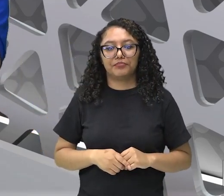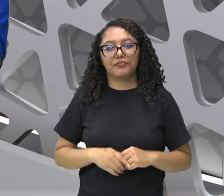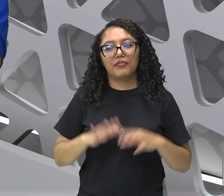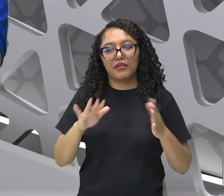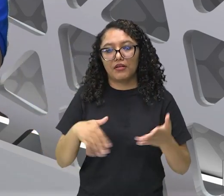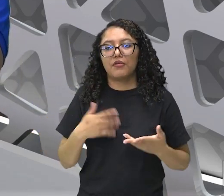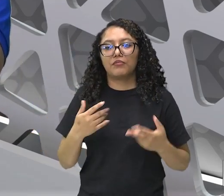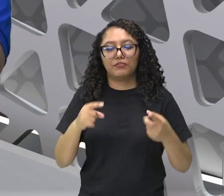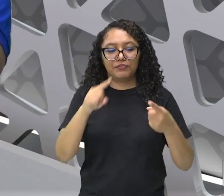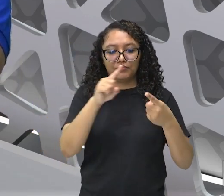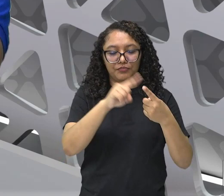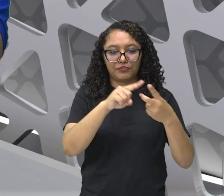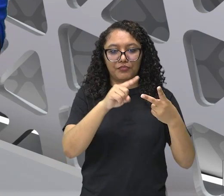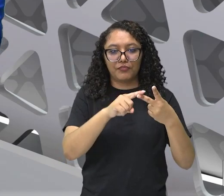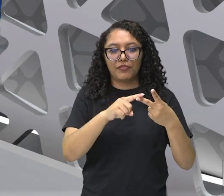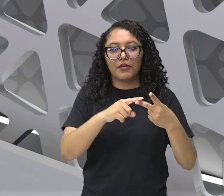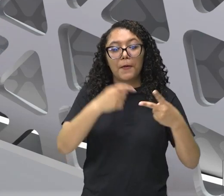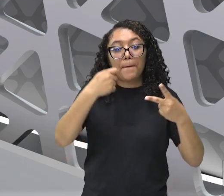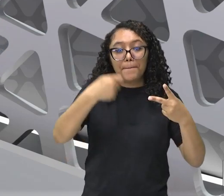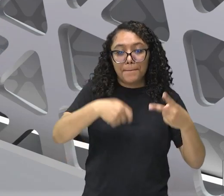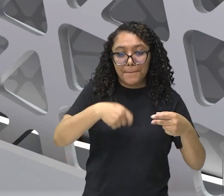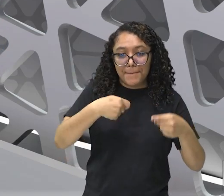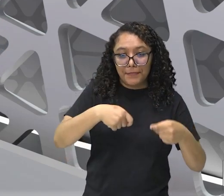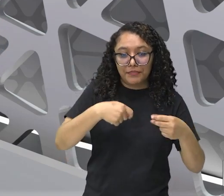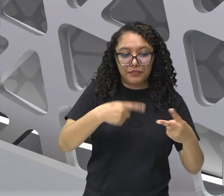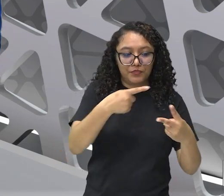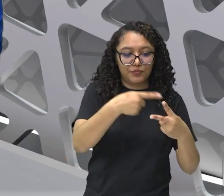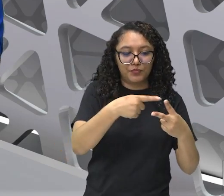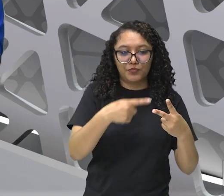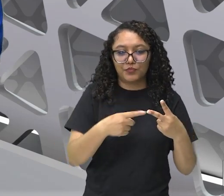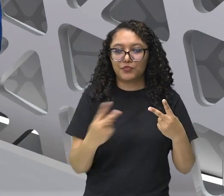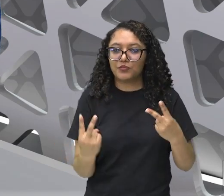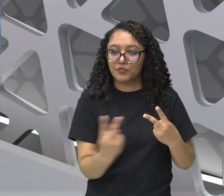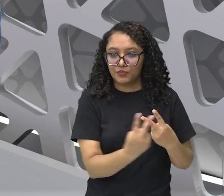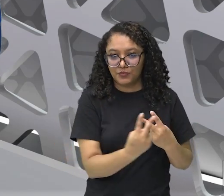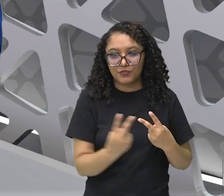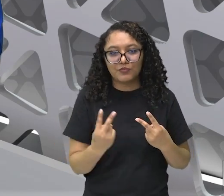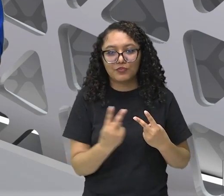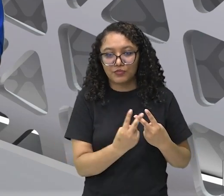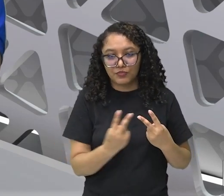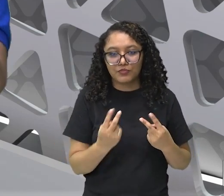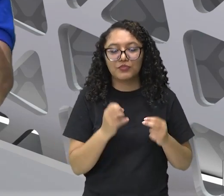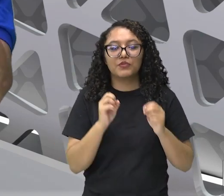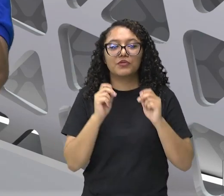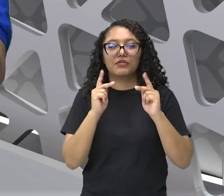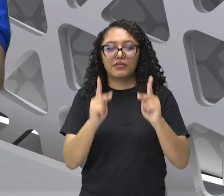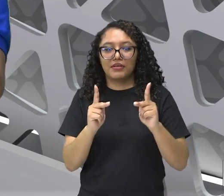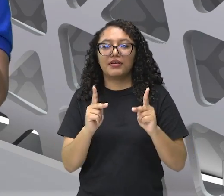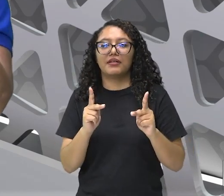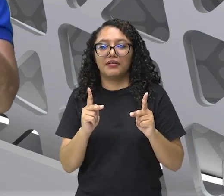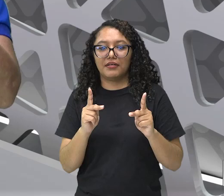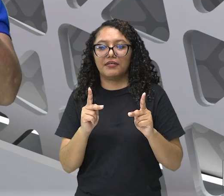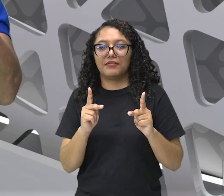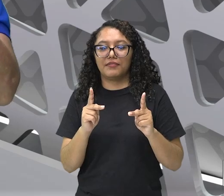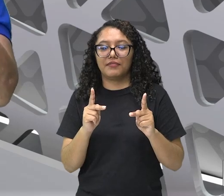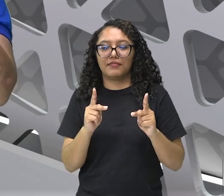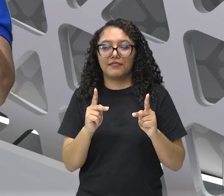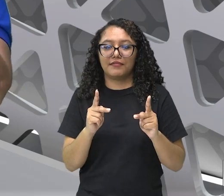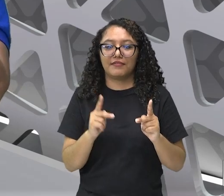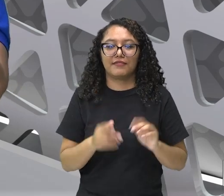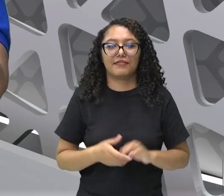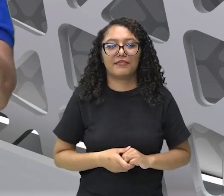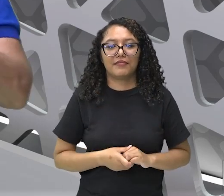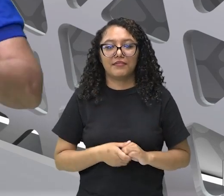da imanência e nos utilizaremos da transcendência, deste